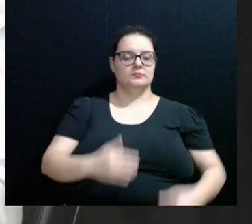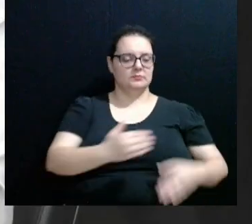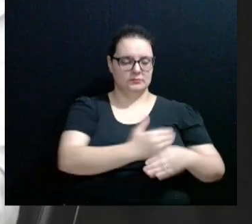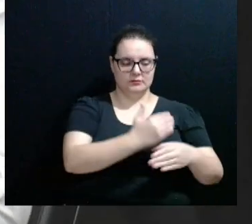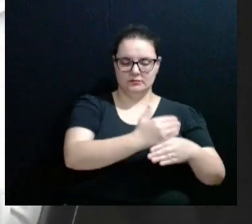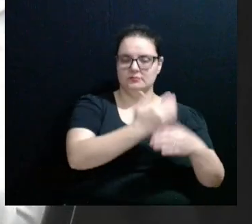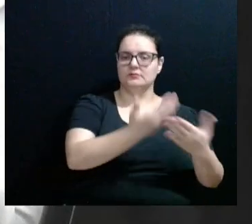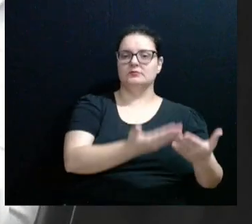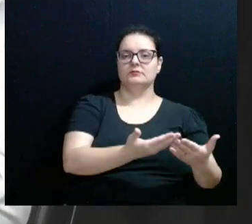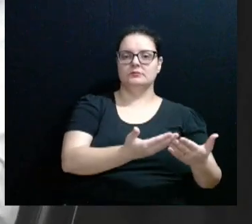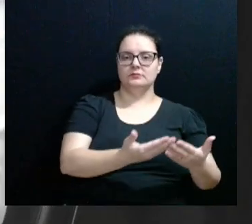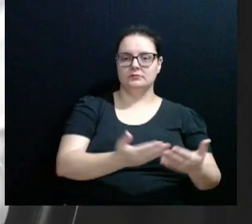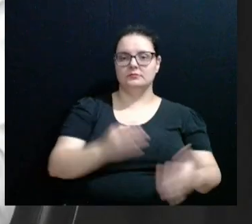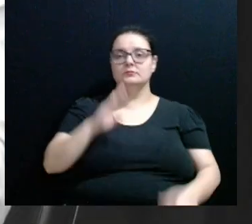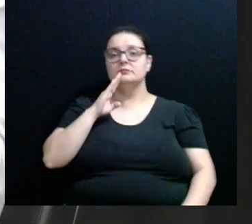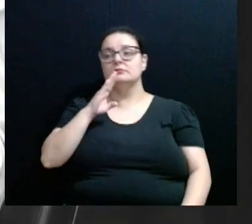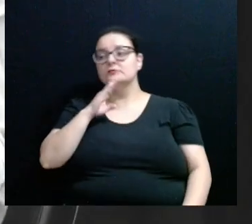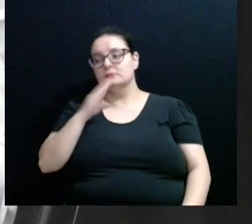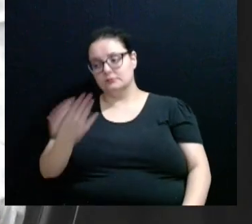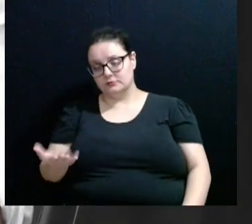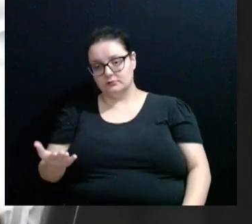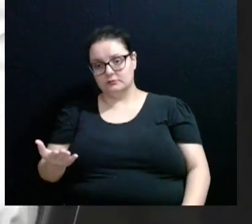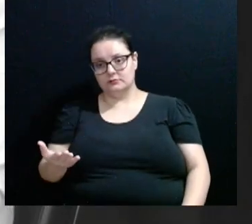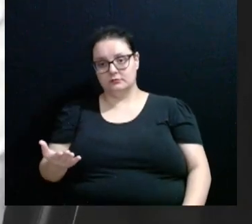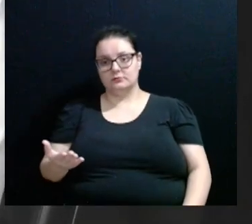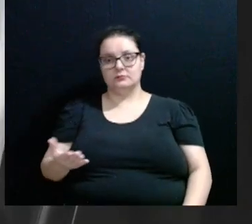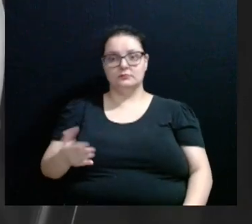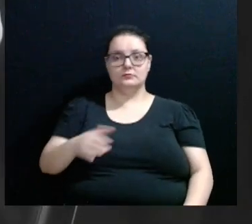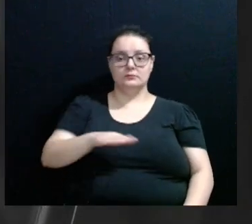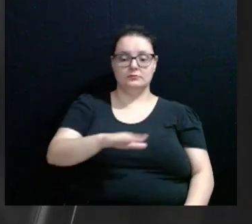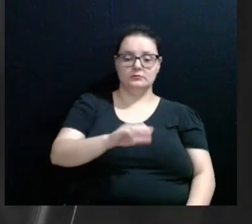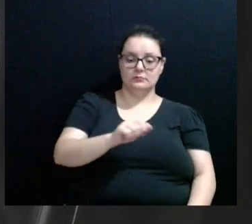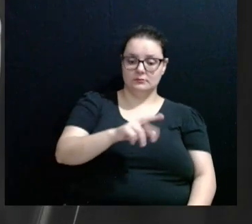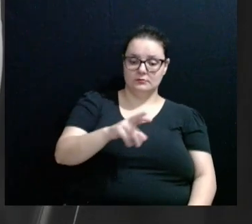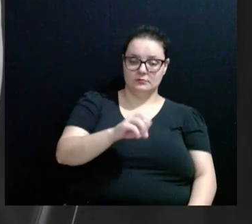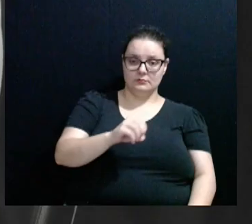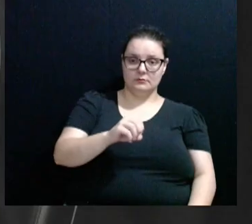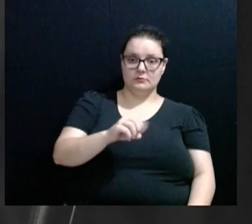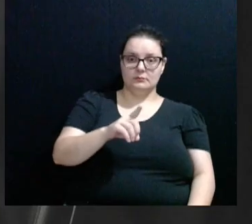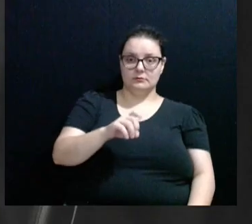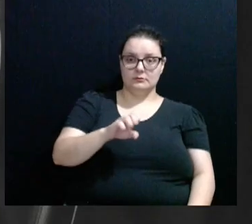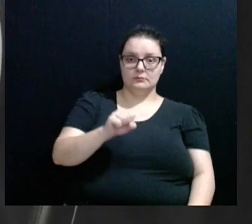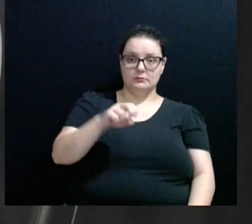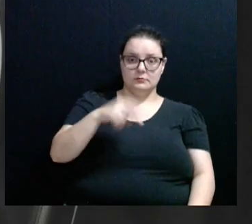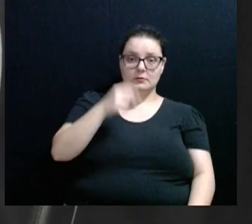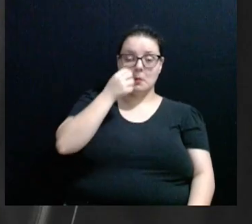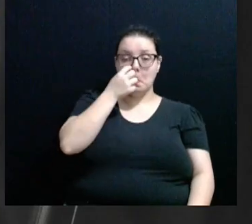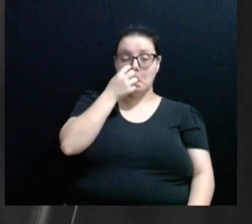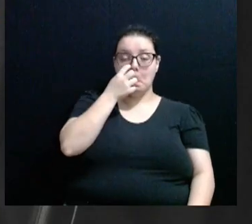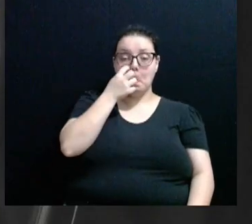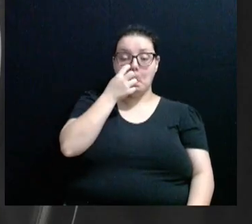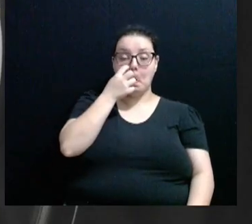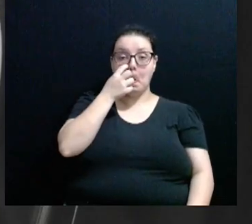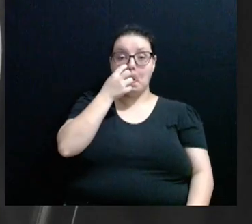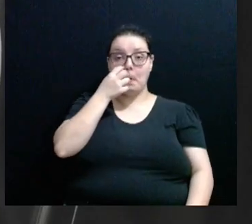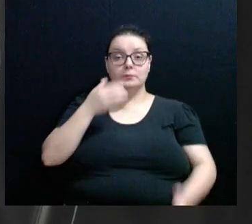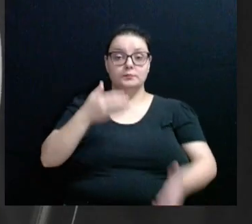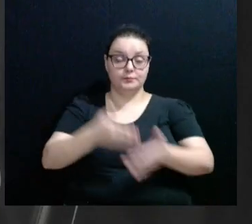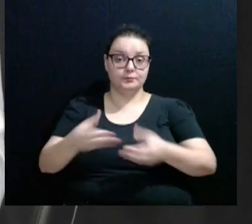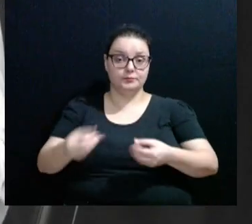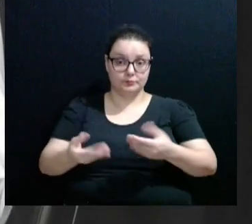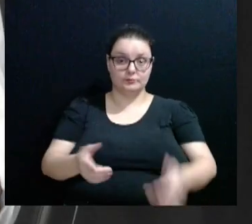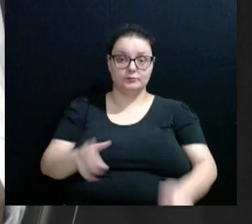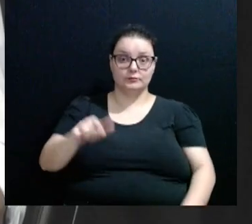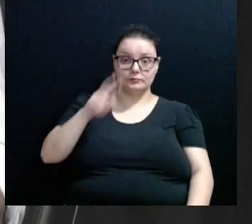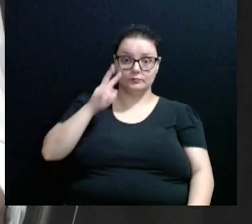construções, os bares, os carros de som, a gente colocou o limite, depois a gente viu que precisava dar